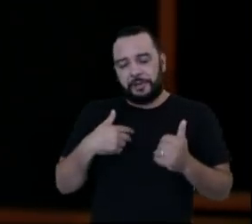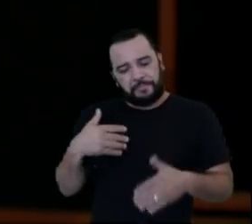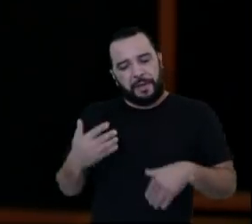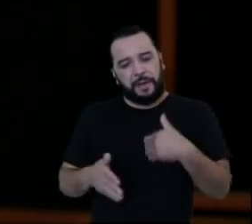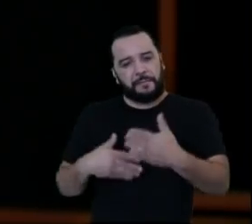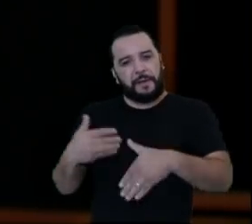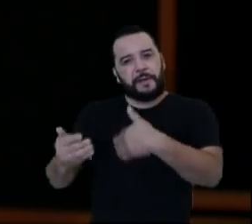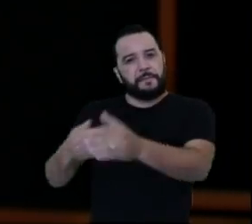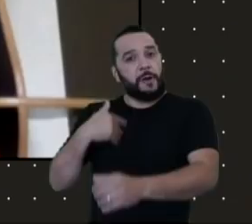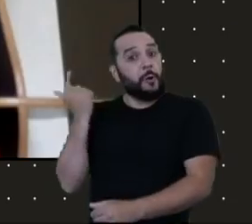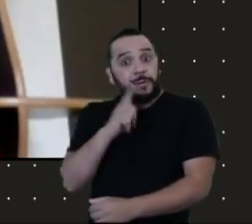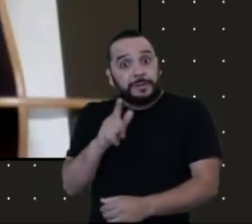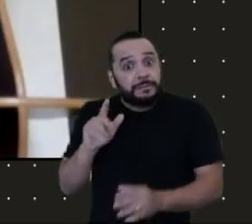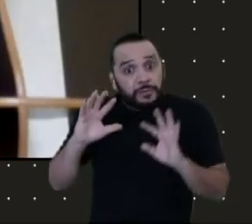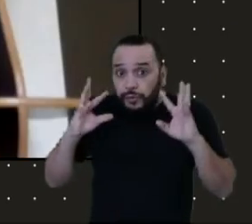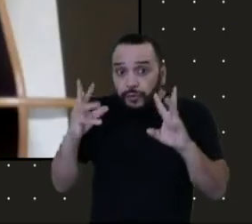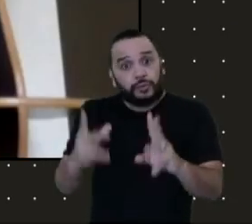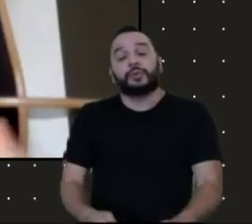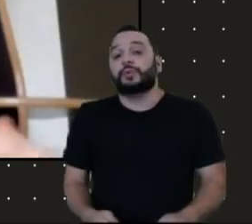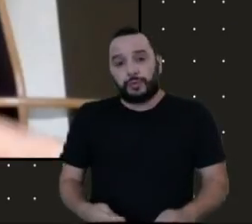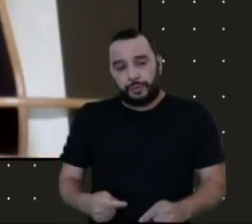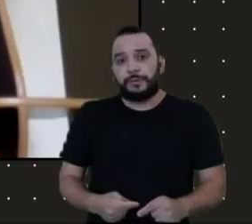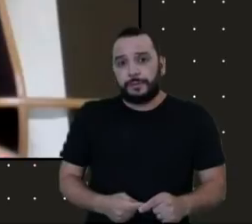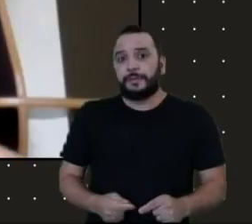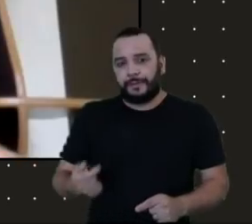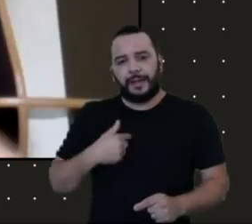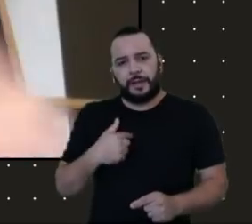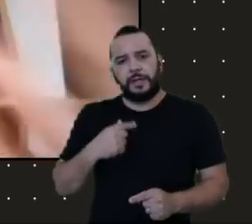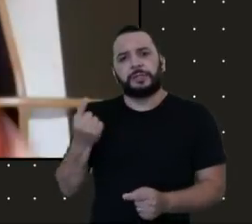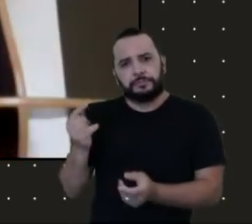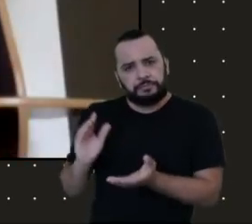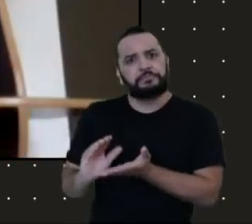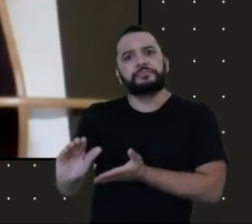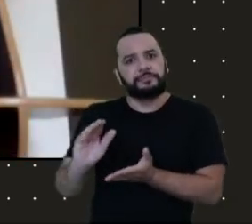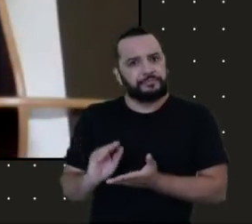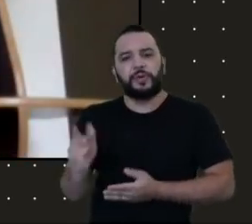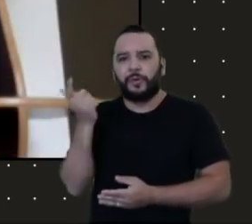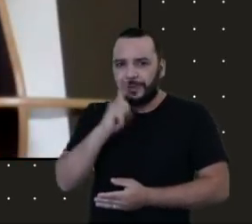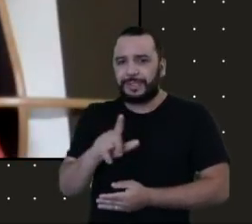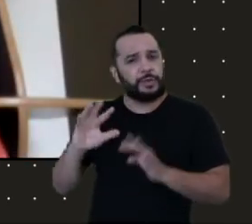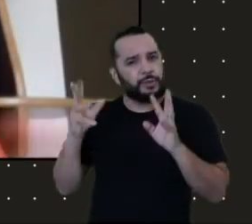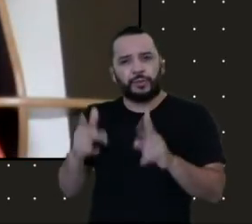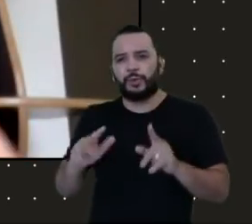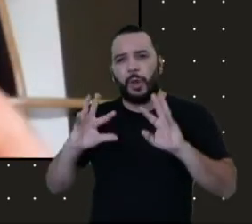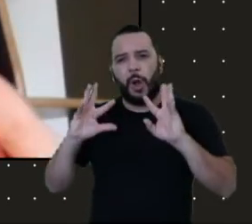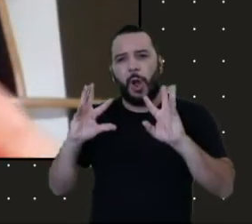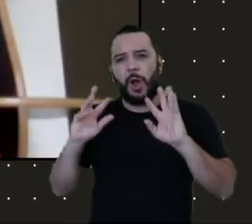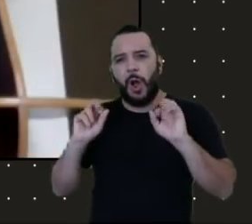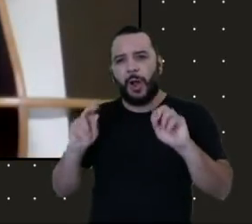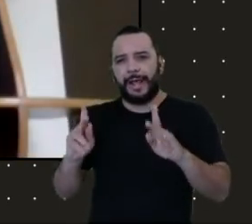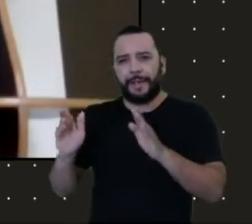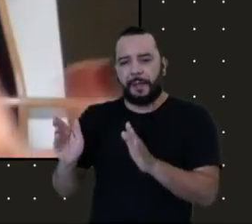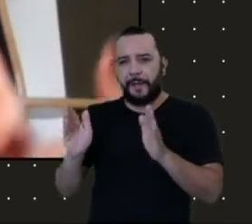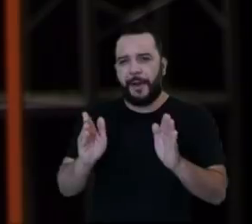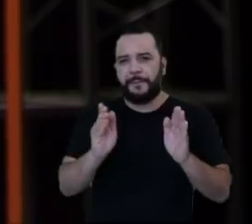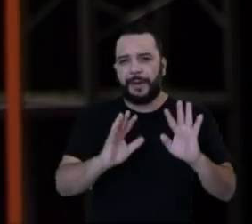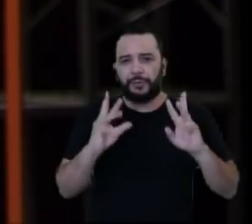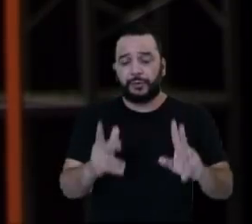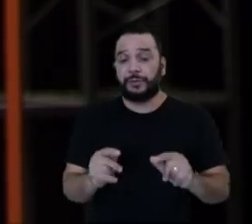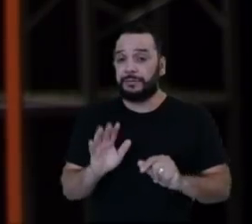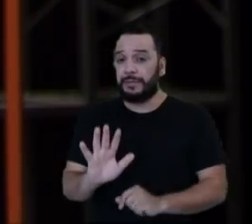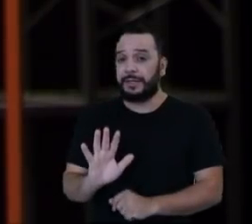Quando eu acabei de ler esse livro, eu falei, nossa, daria um espetáculo tão lindo, os dois personagens tão maravilhosos